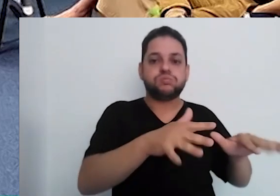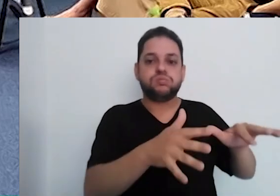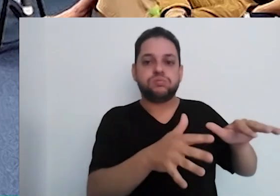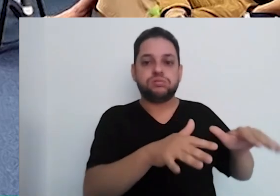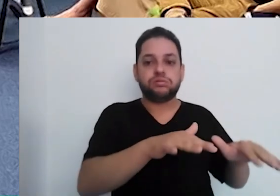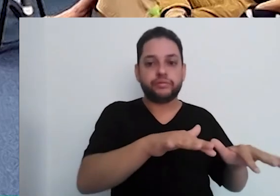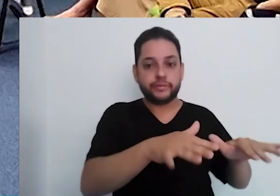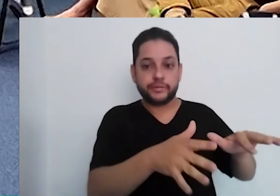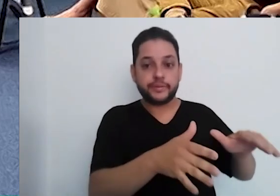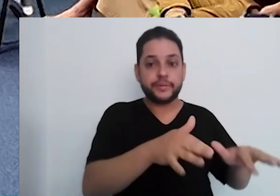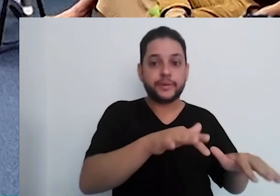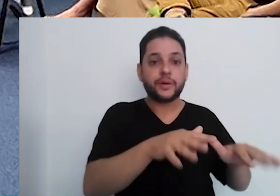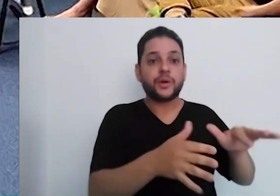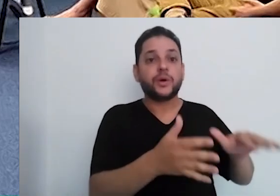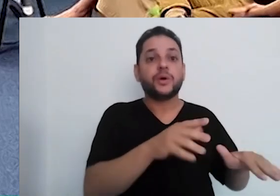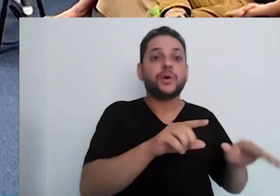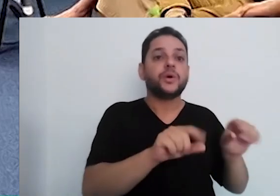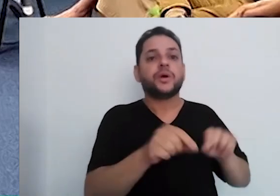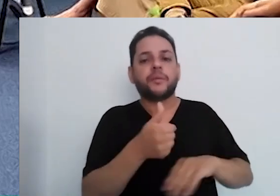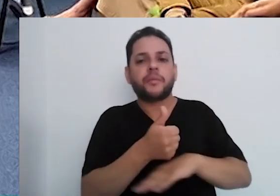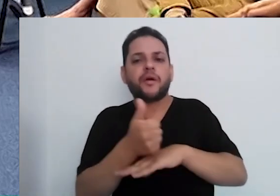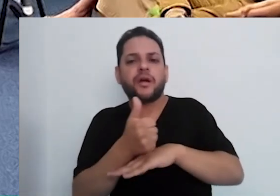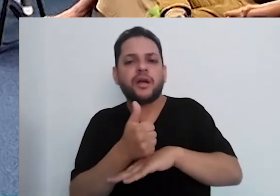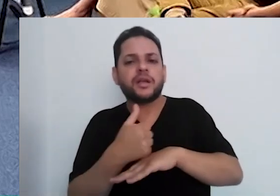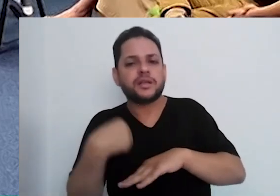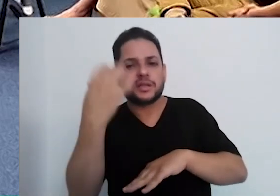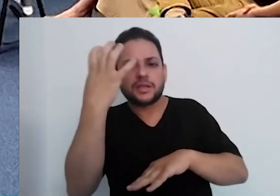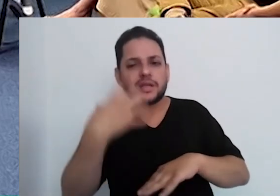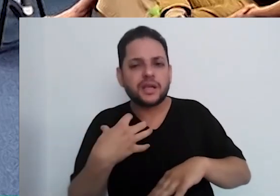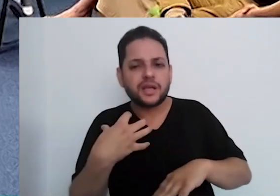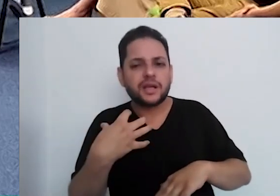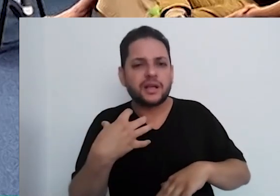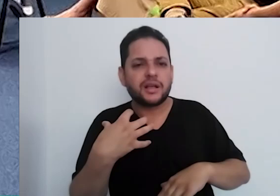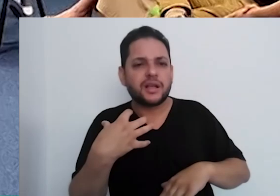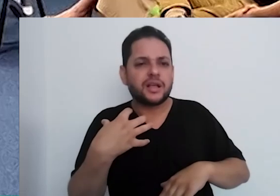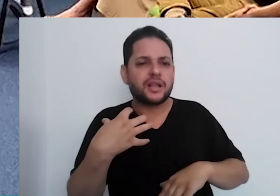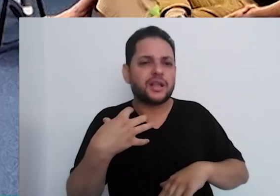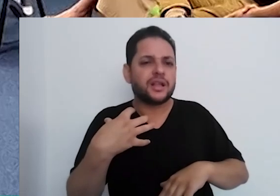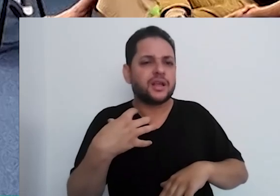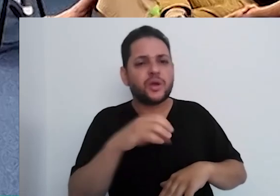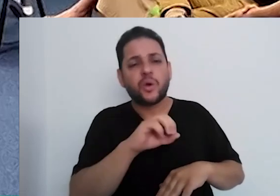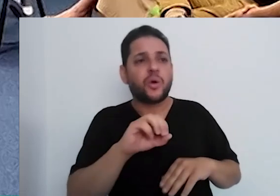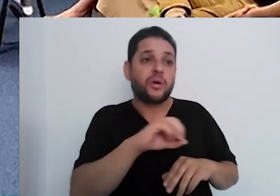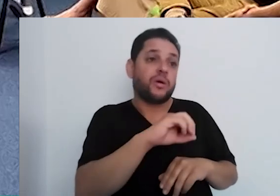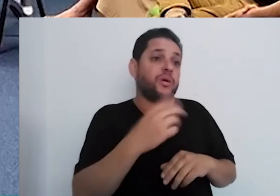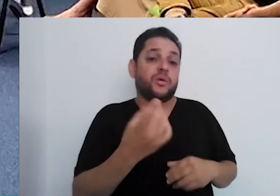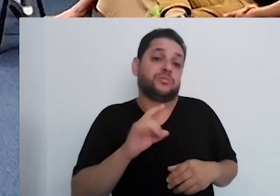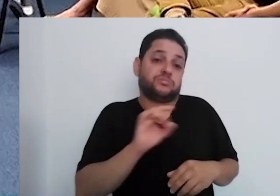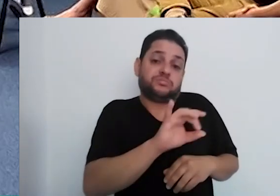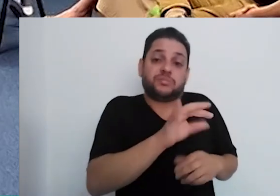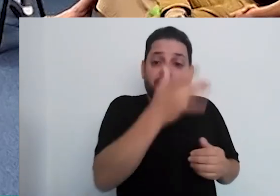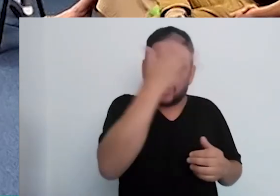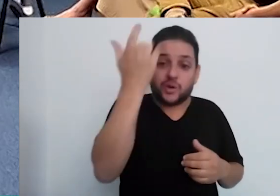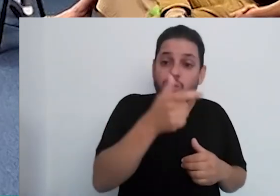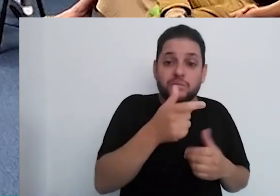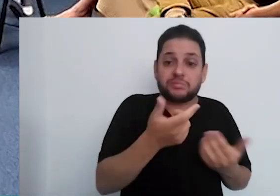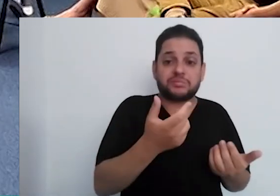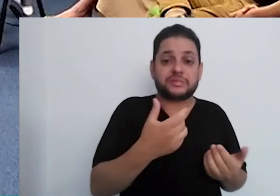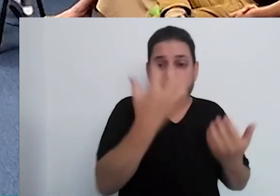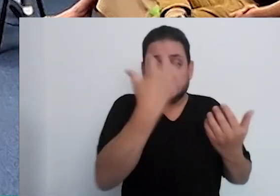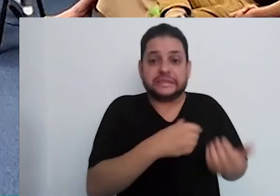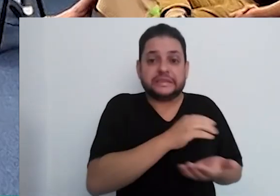diferenciar quem que é profissional sério quem que tá lá só eh inventando ou Enfim então acho eu acho que